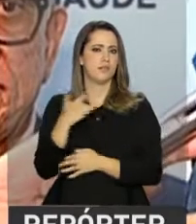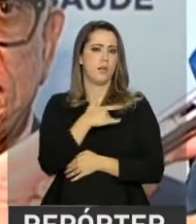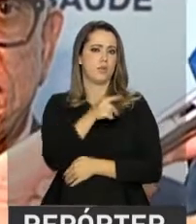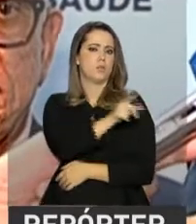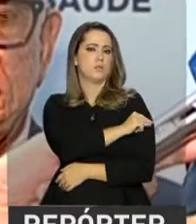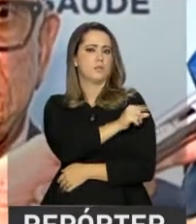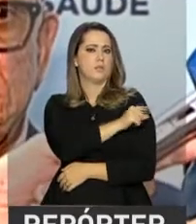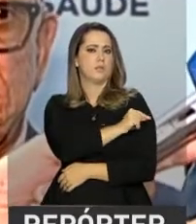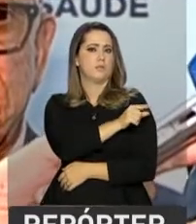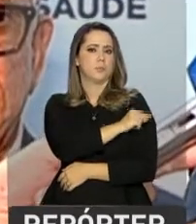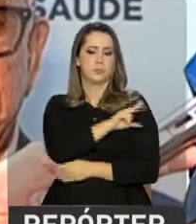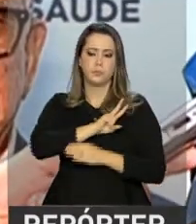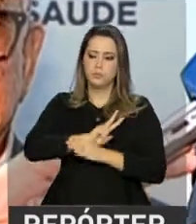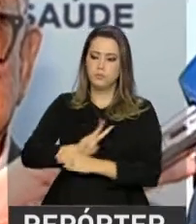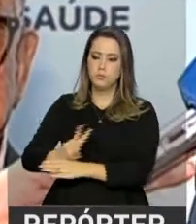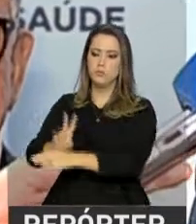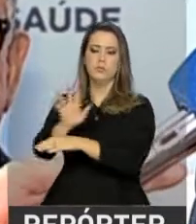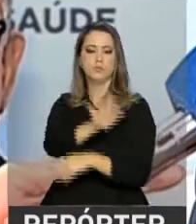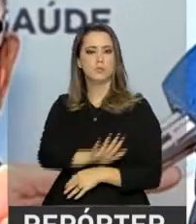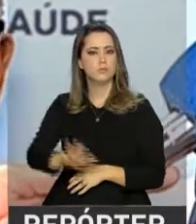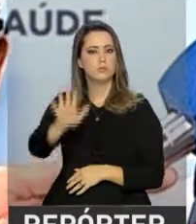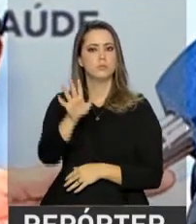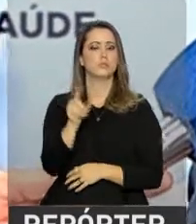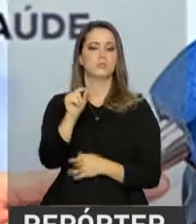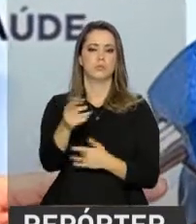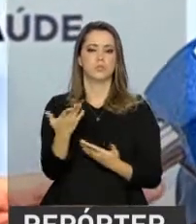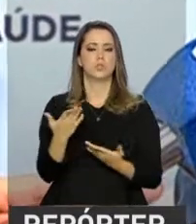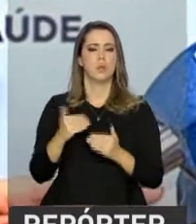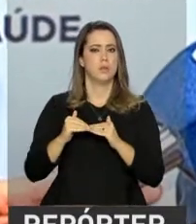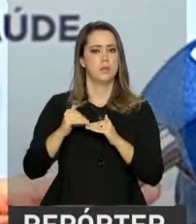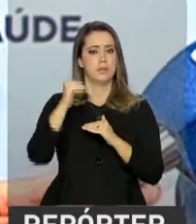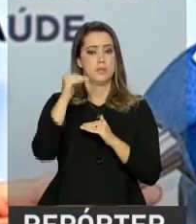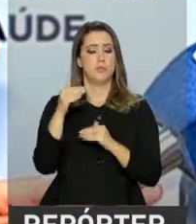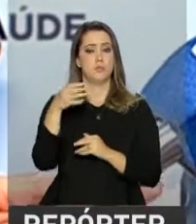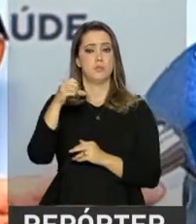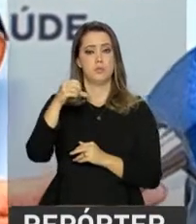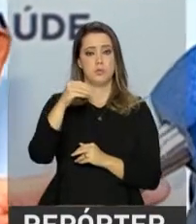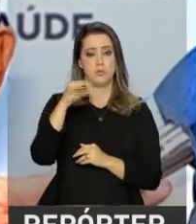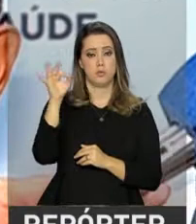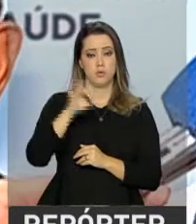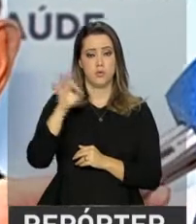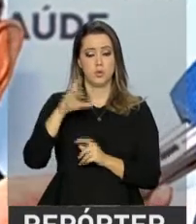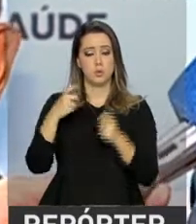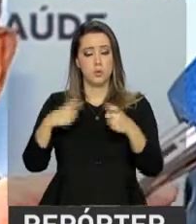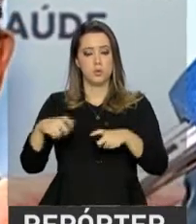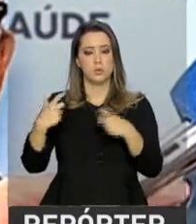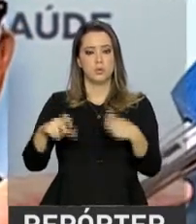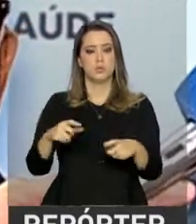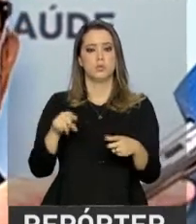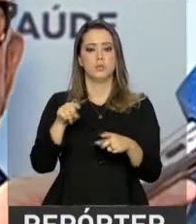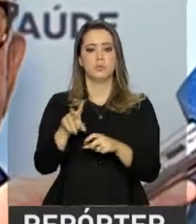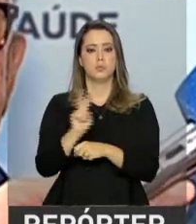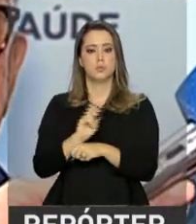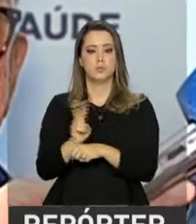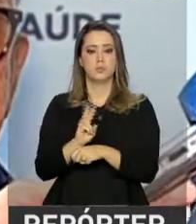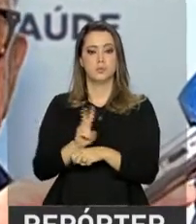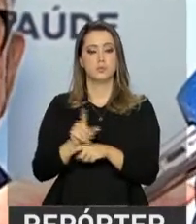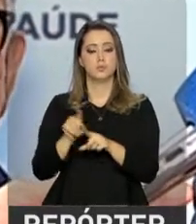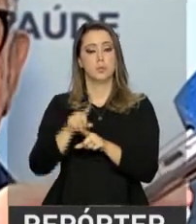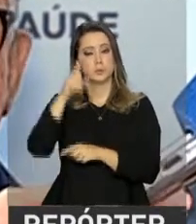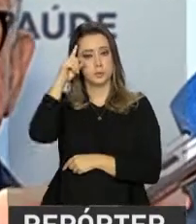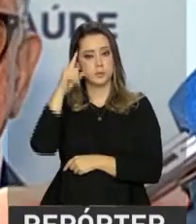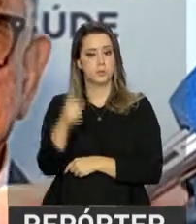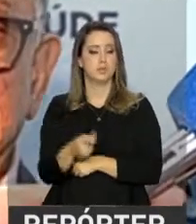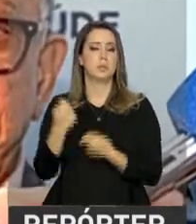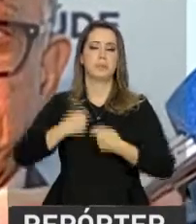nós alcancemos a cobertura vacinal prevista de acima de 90% nessas áreas onde as vigilâncias estaduais